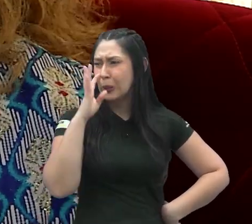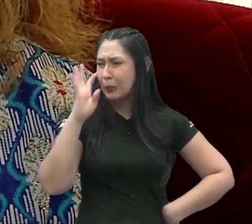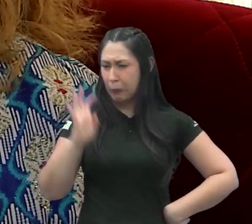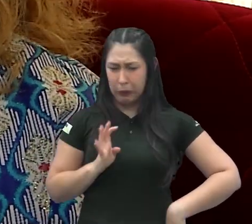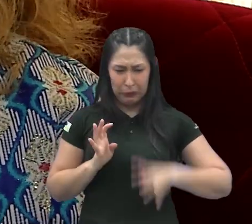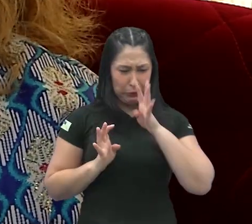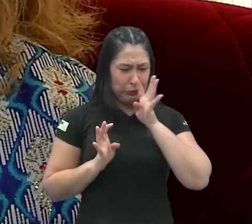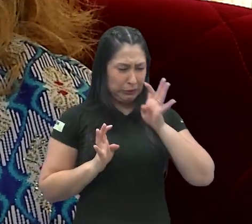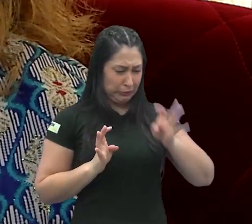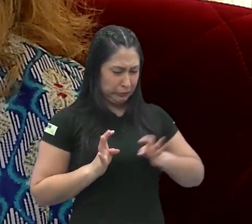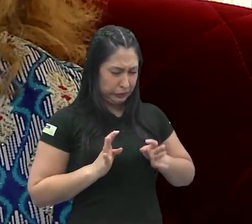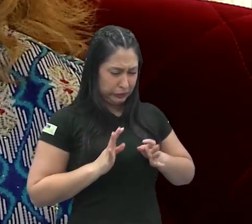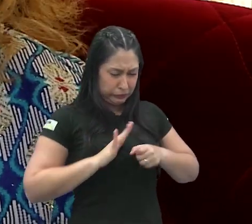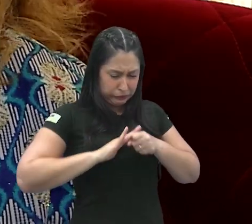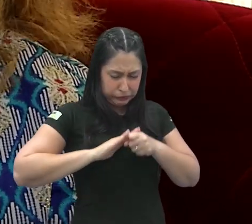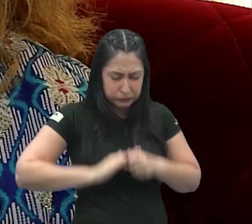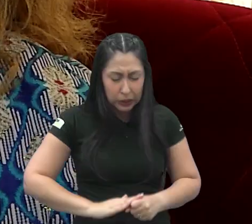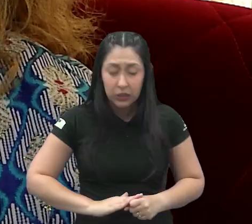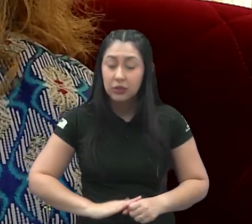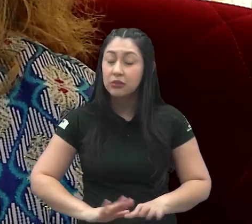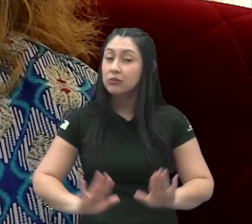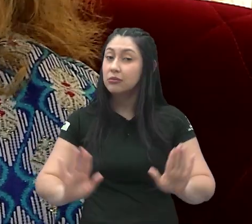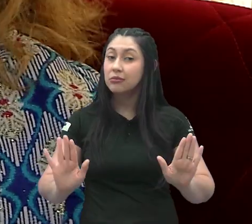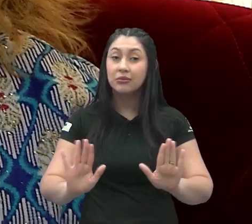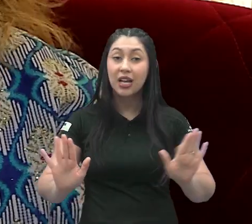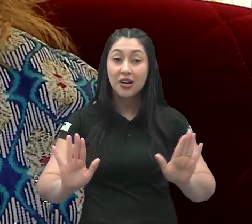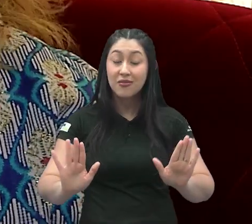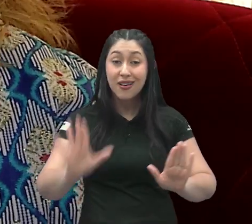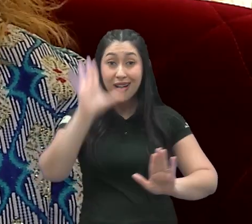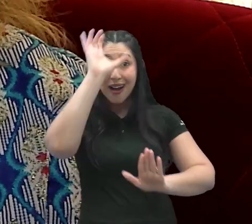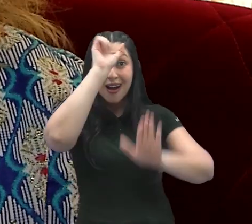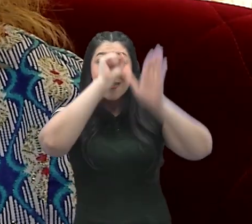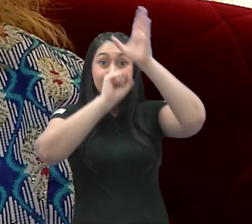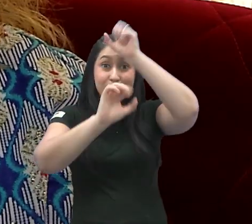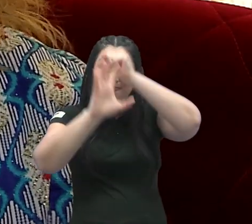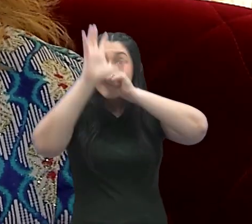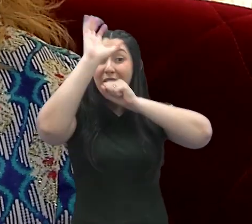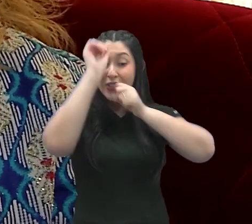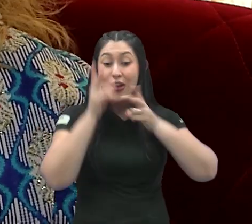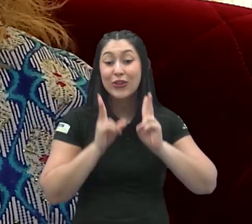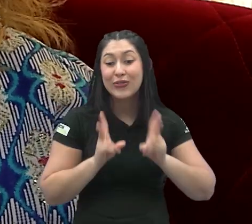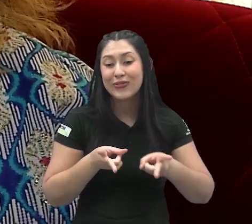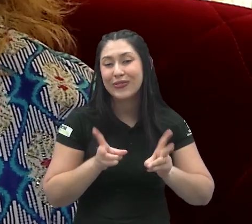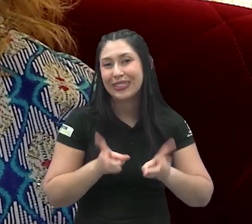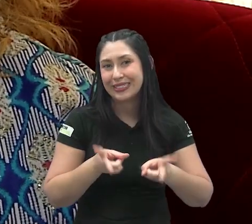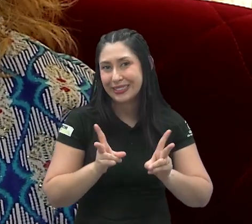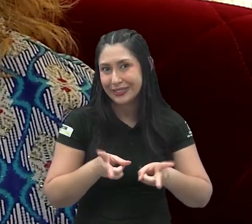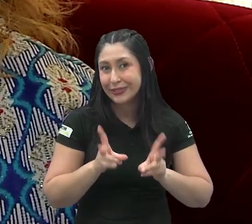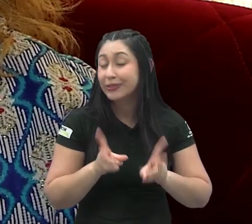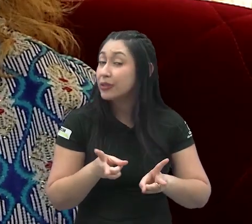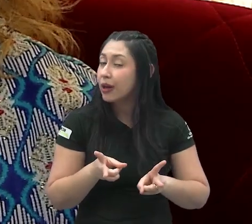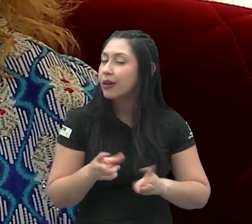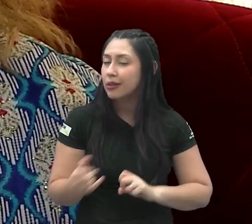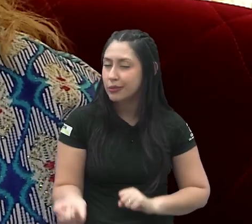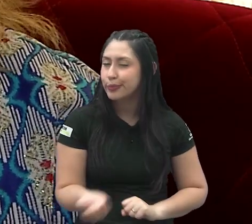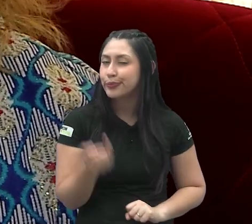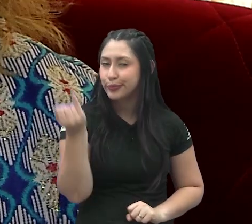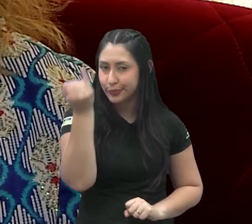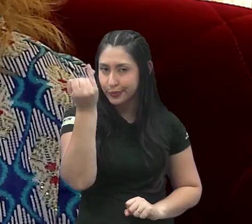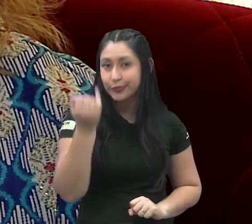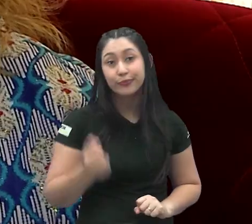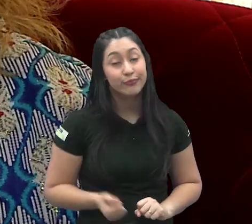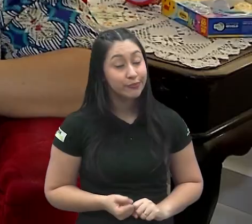me autodepreciando, me autopunindo, eu posso aprender e continuar, o que é